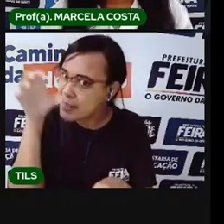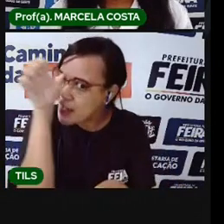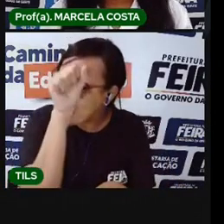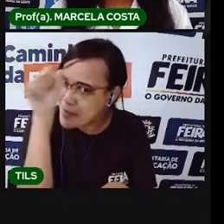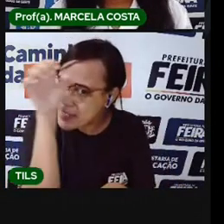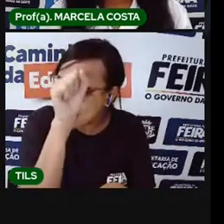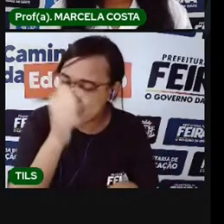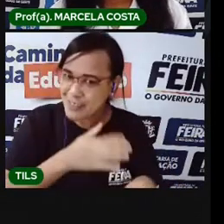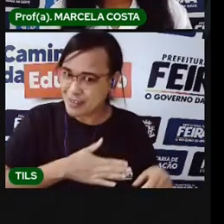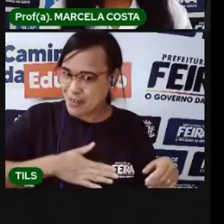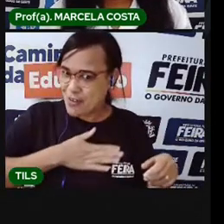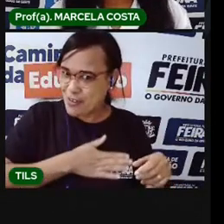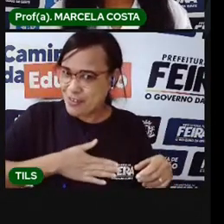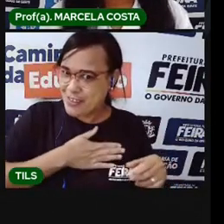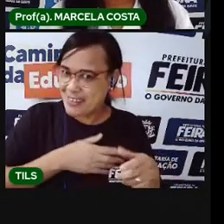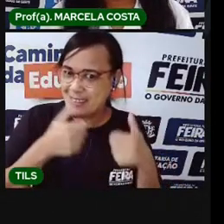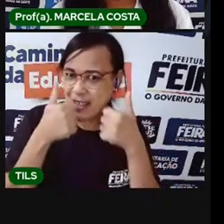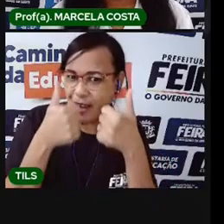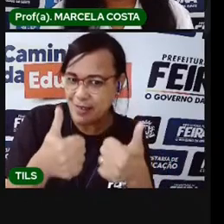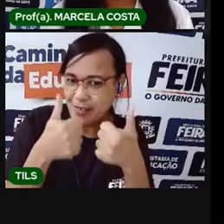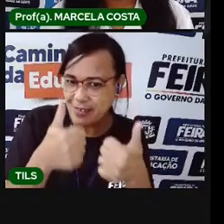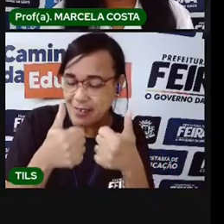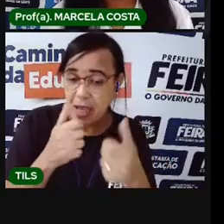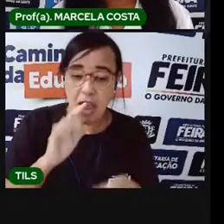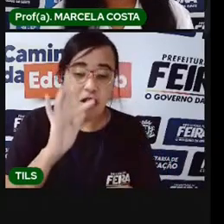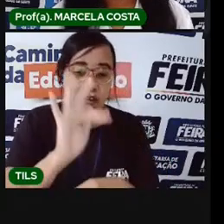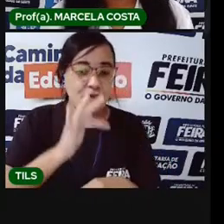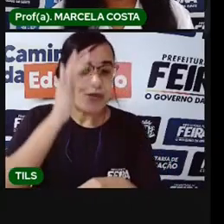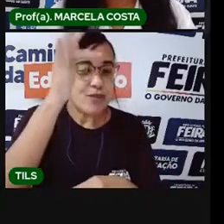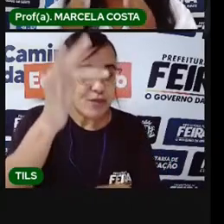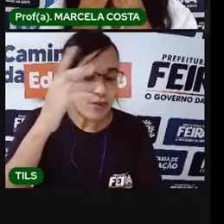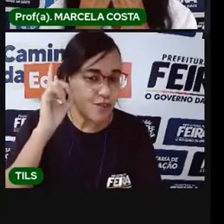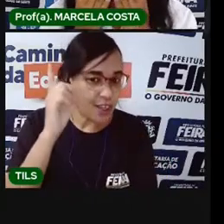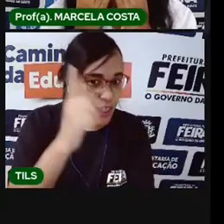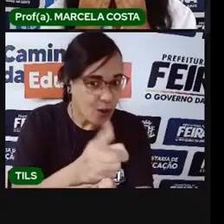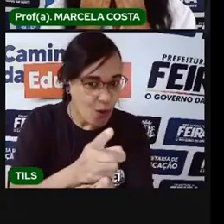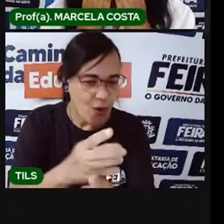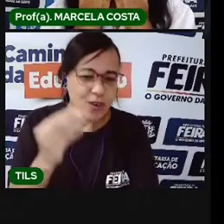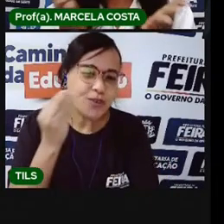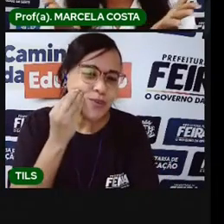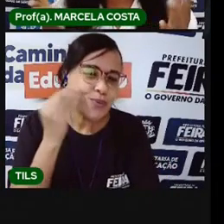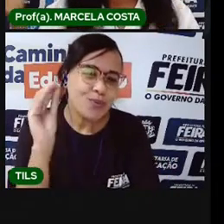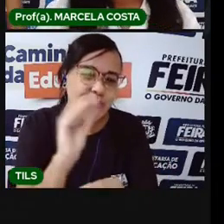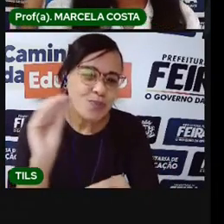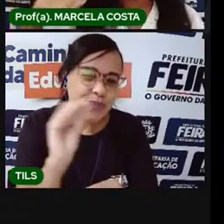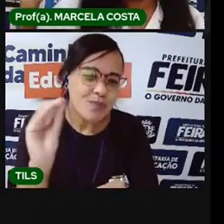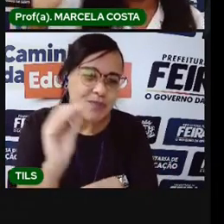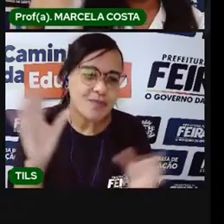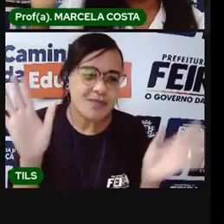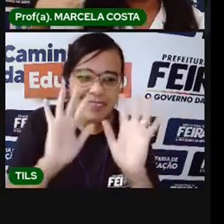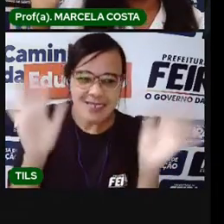tenham gostado. A gente se vê no próximo encontro. Beijo grande!